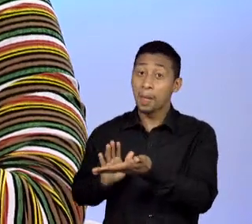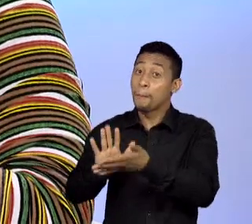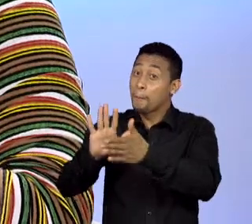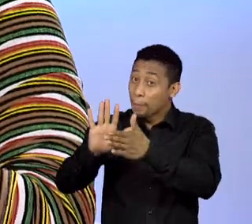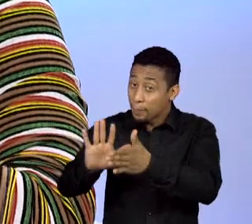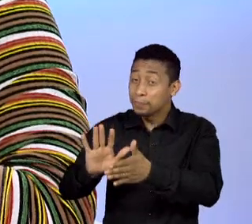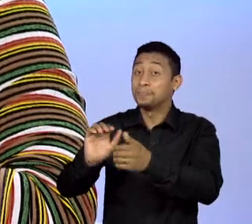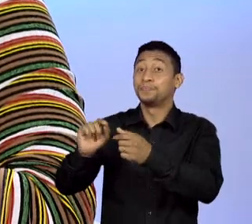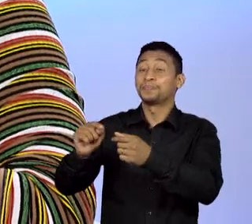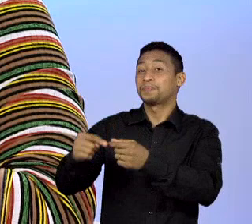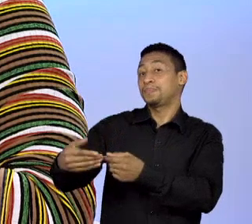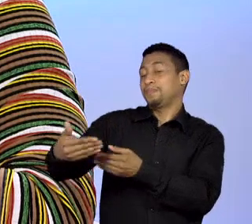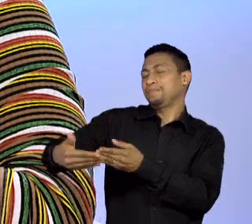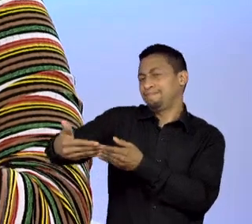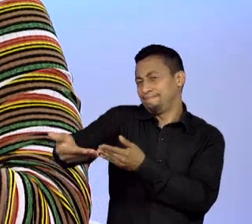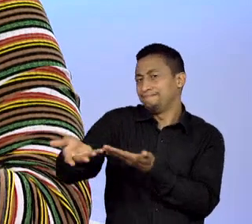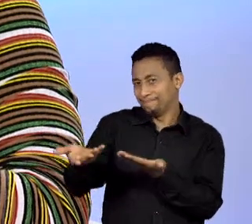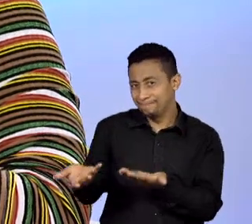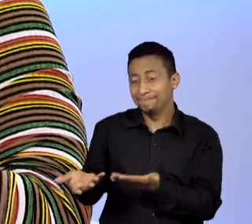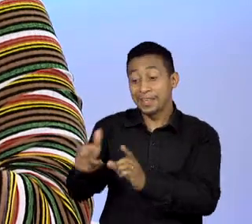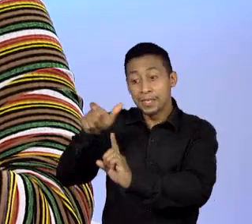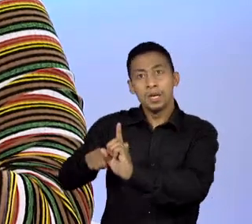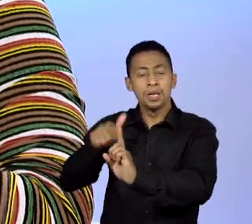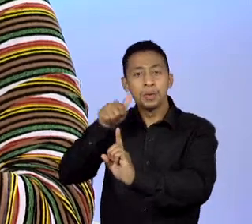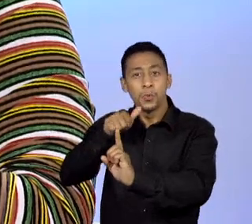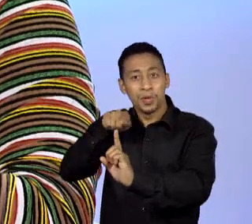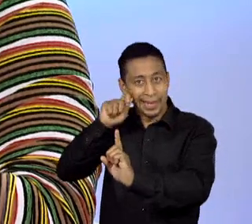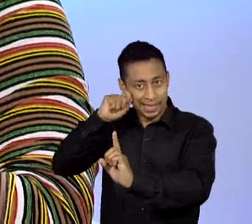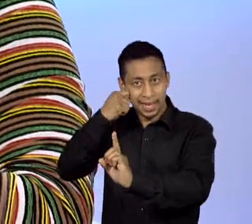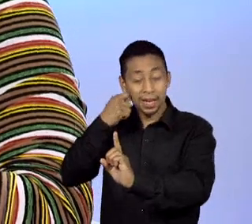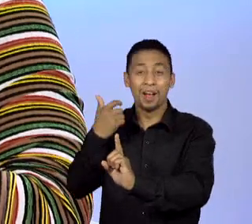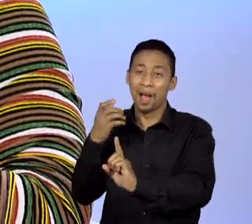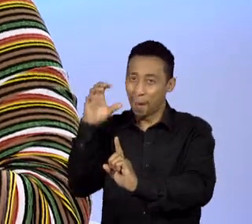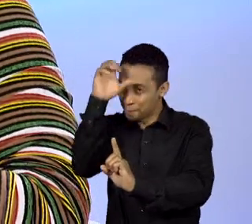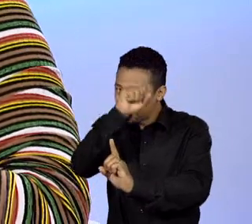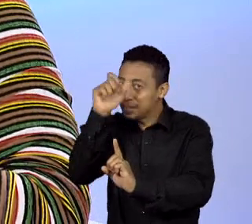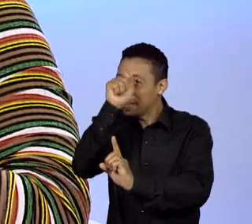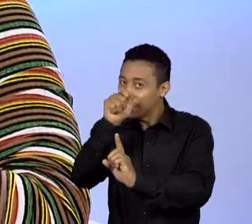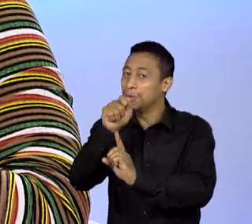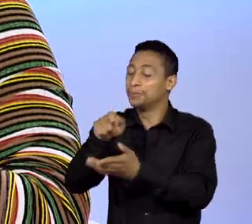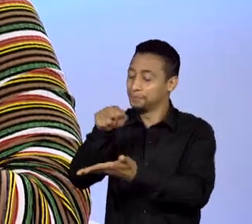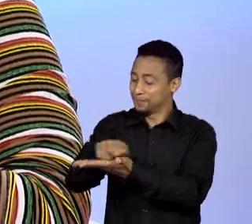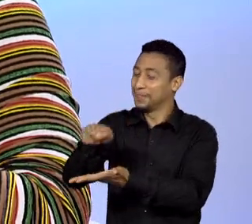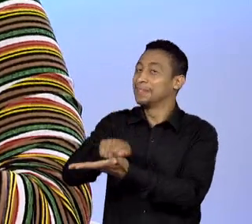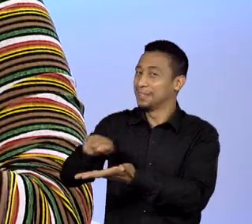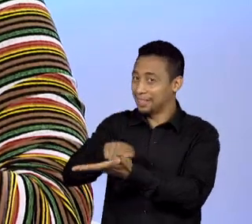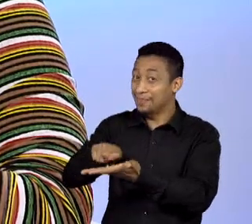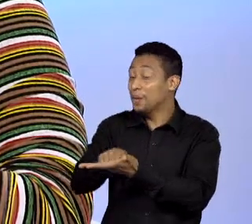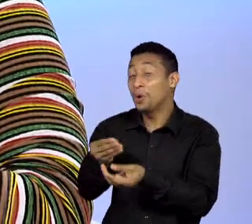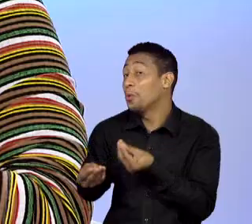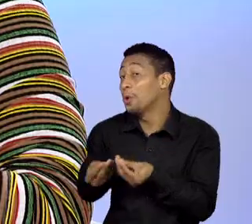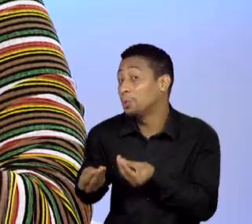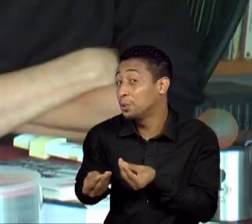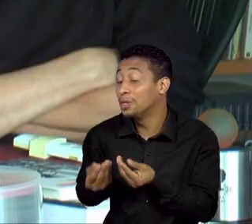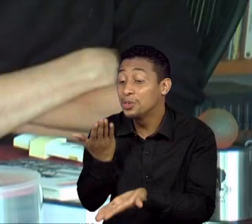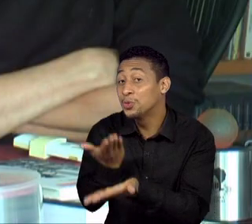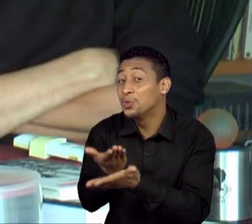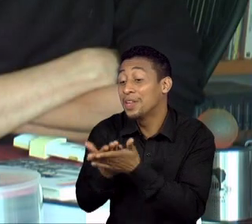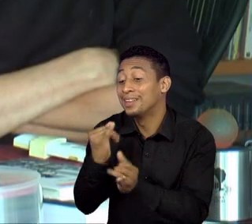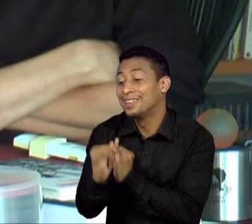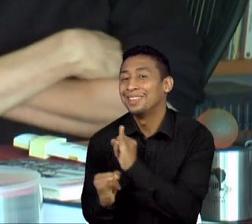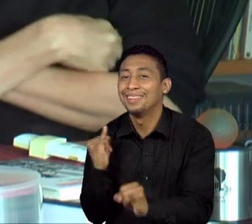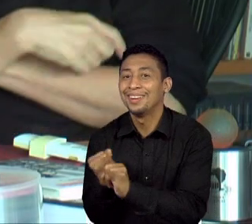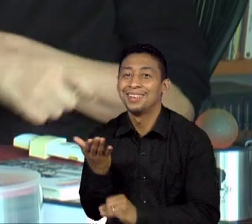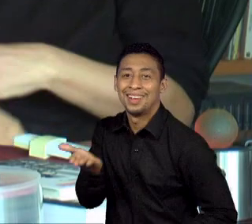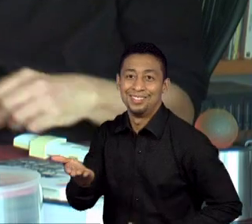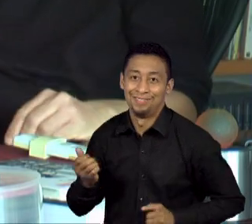disso tudo, né, ela também aprendeu a escrever roteiros, né, na internet, assim, né, tipo uma outra